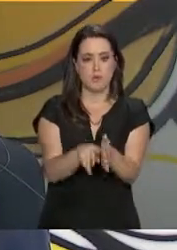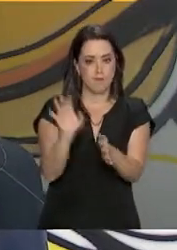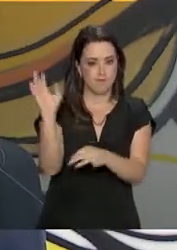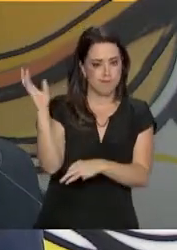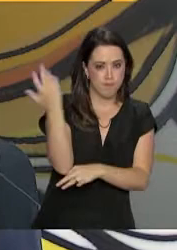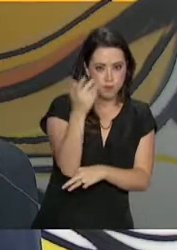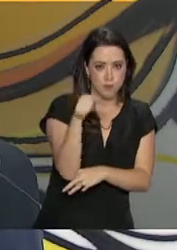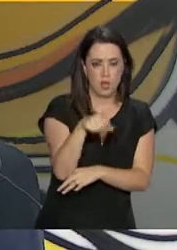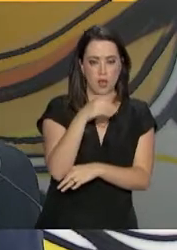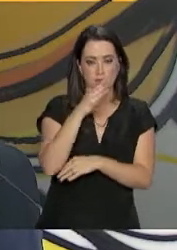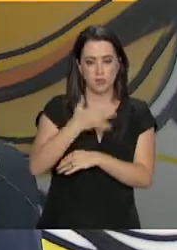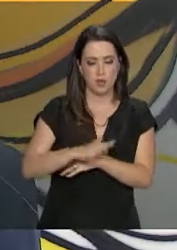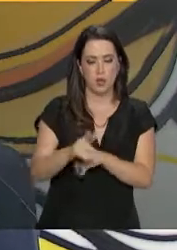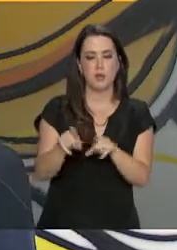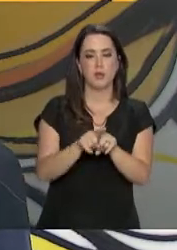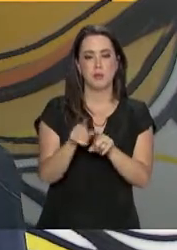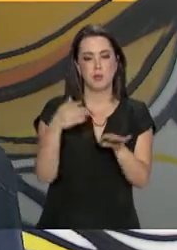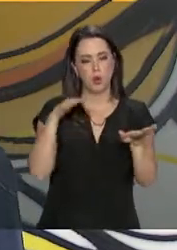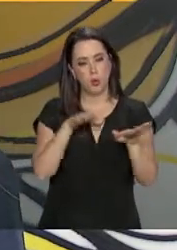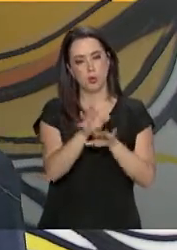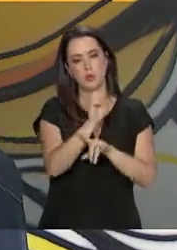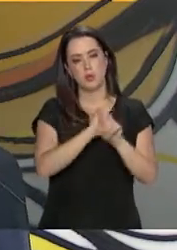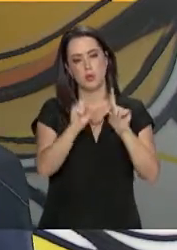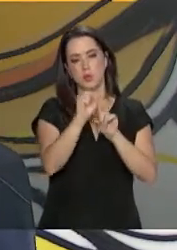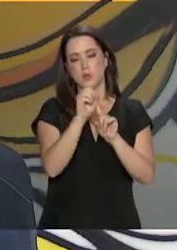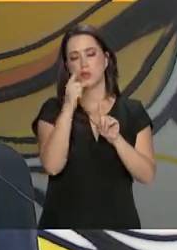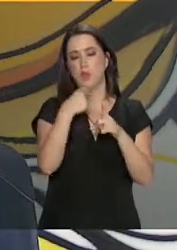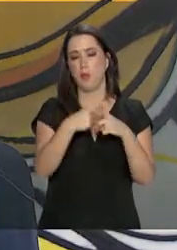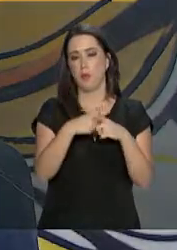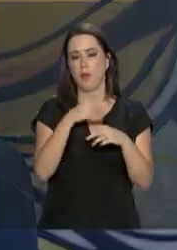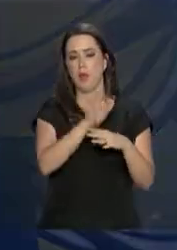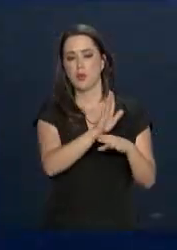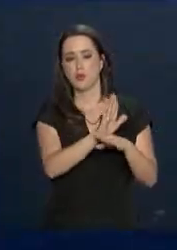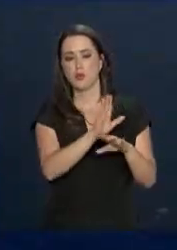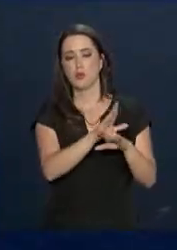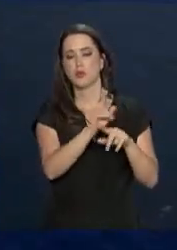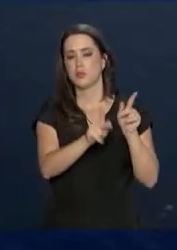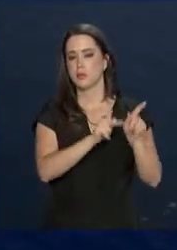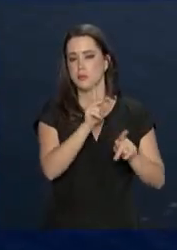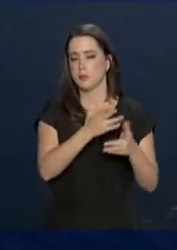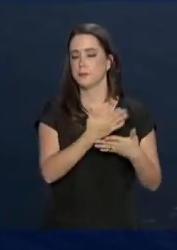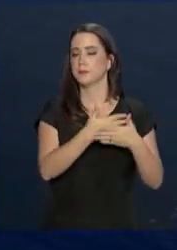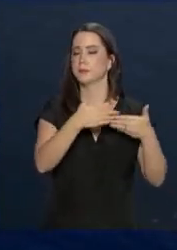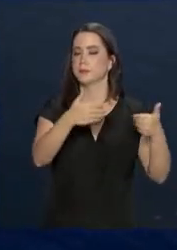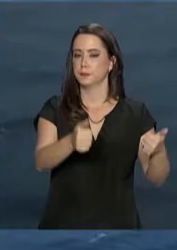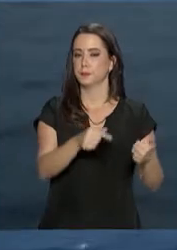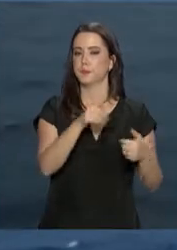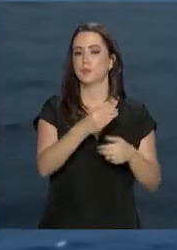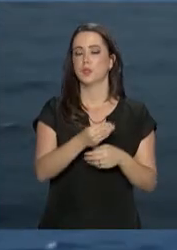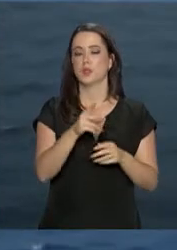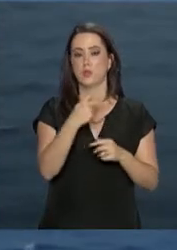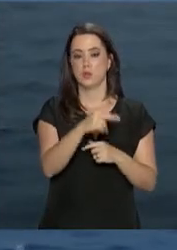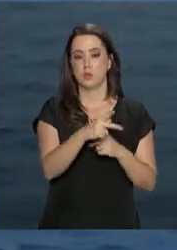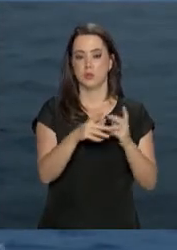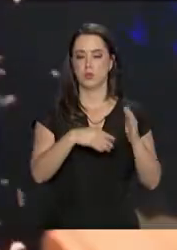até de inclusão social, onde o projeto apoia essas populações na melhoria das